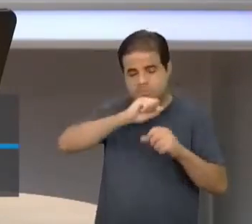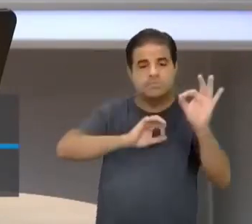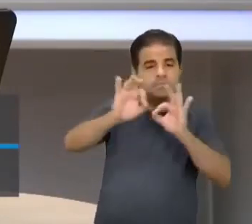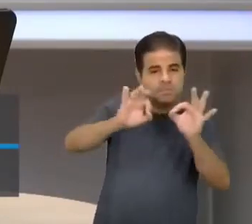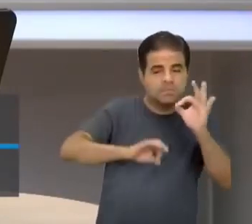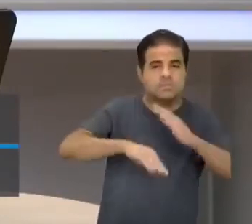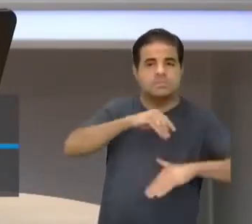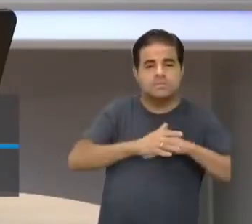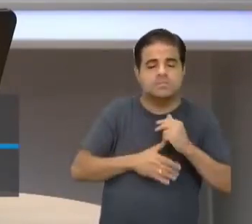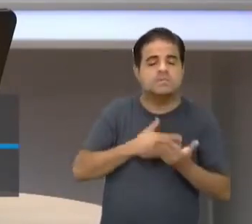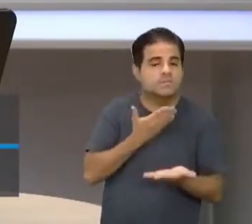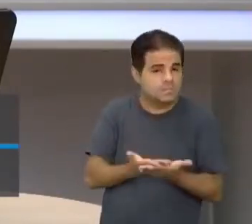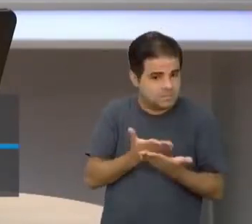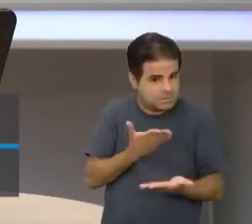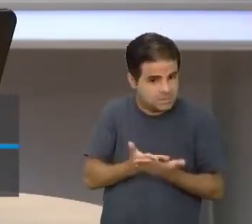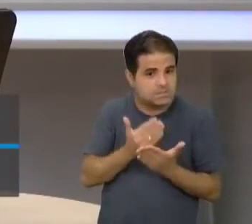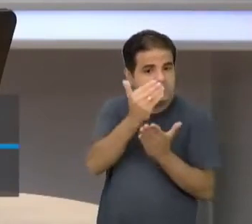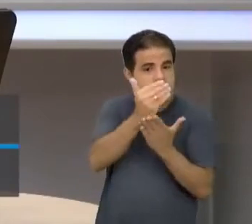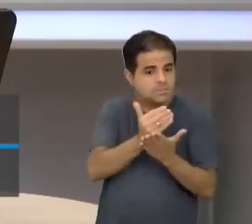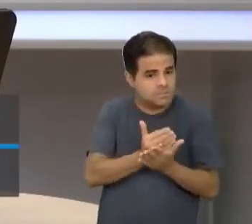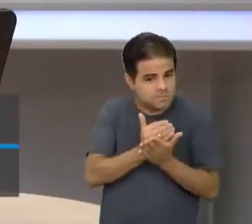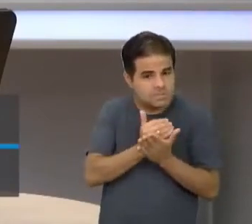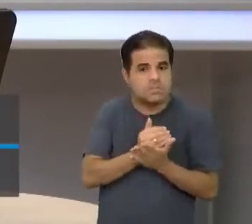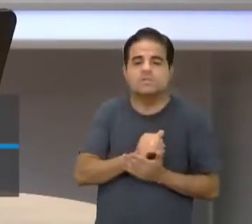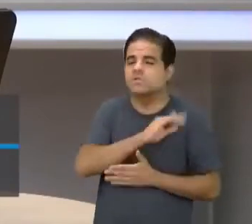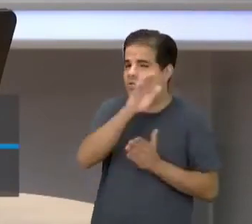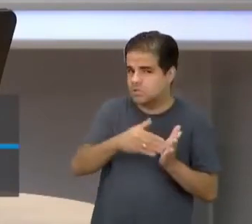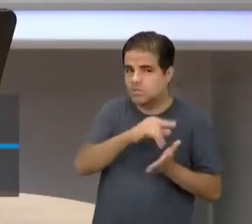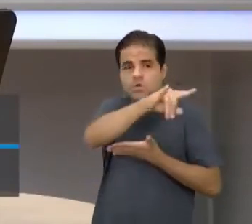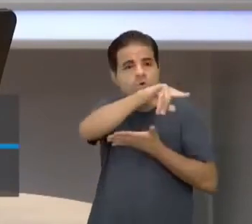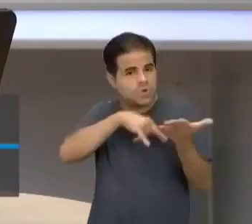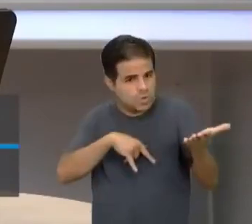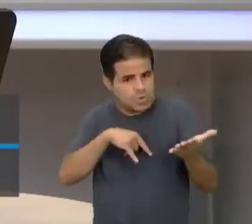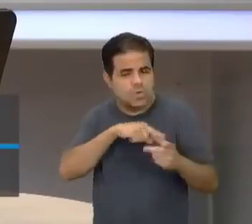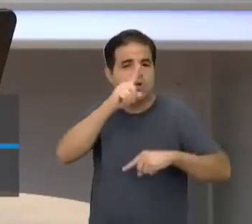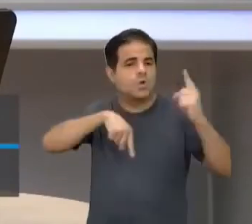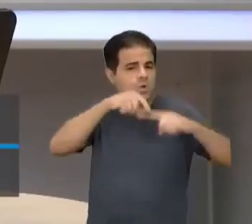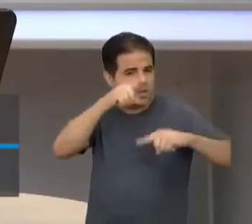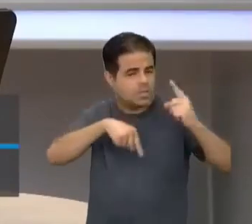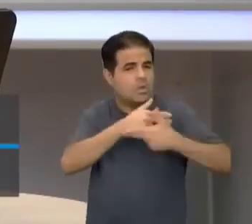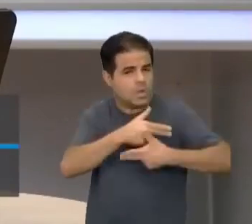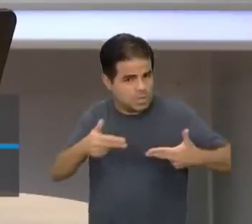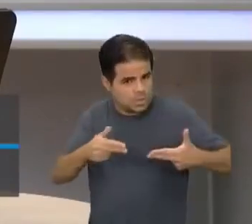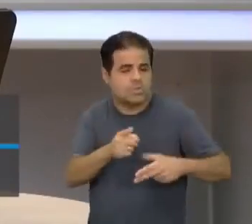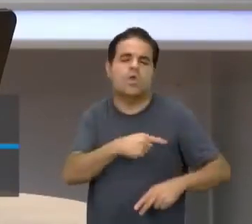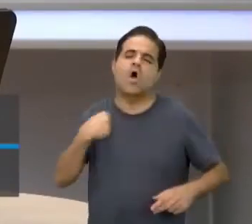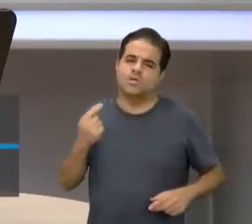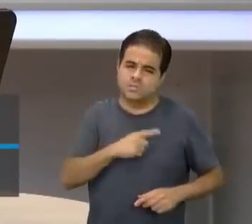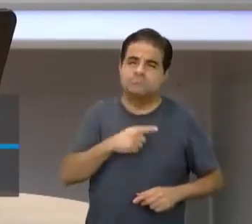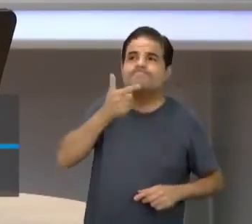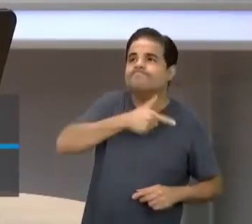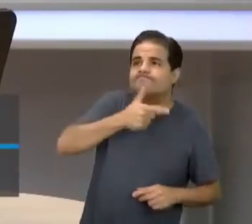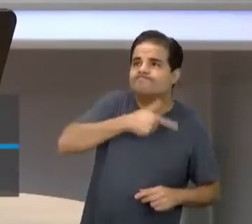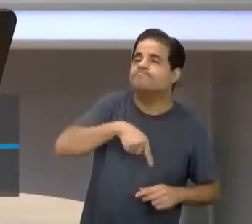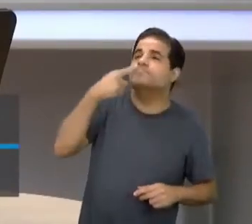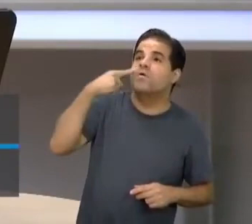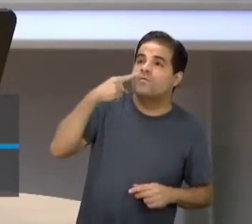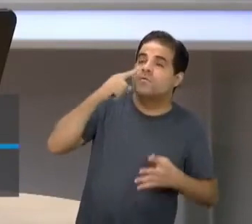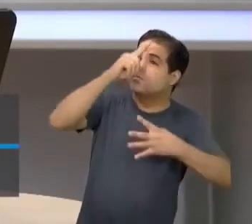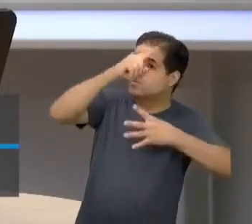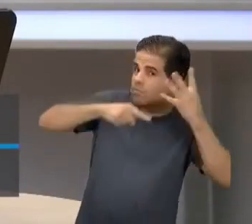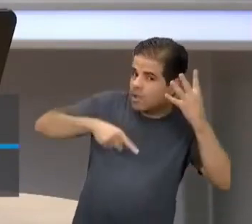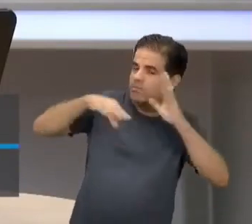de ação, o programa de ação, e em todos esses documentos, todos esses instrumentos, a gente tem que conseguir enxergar os